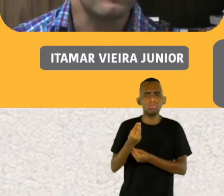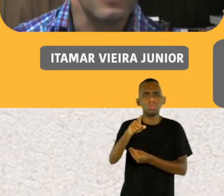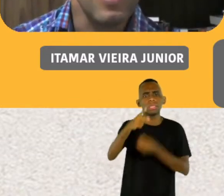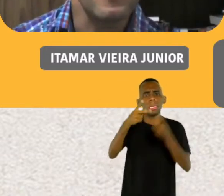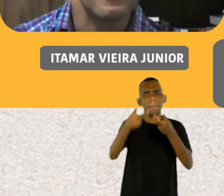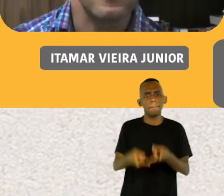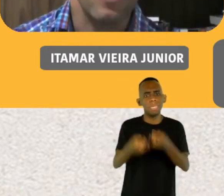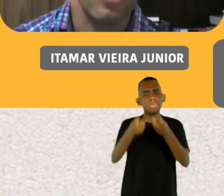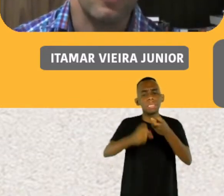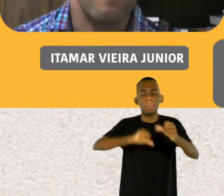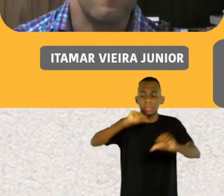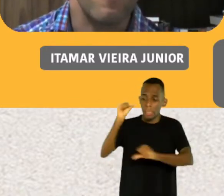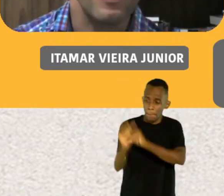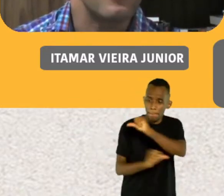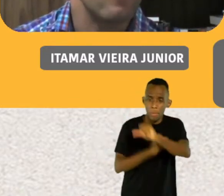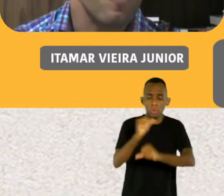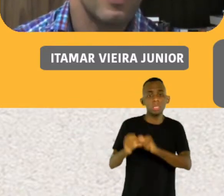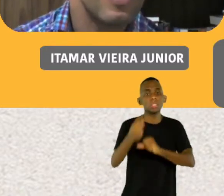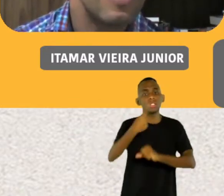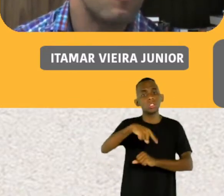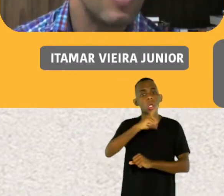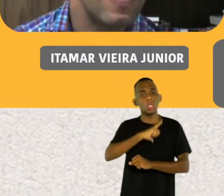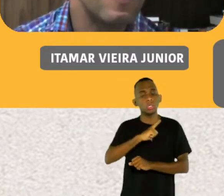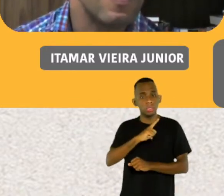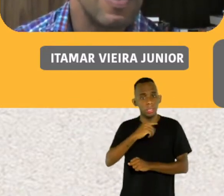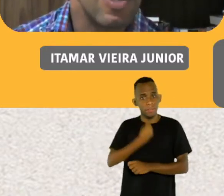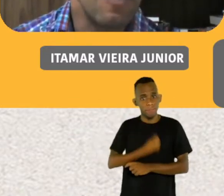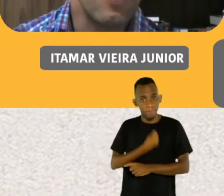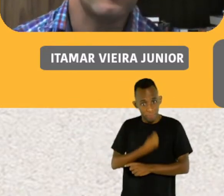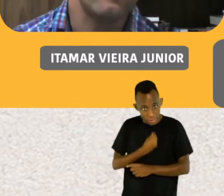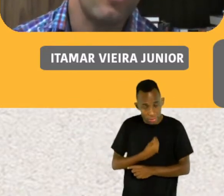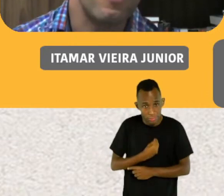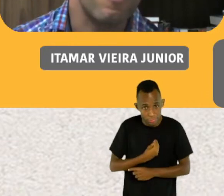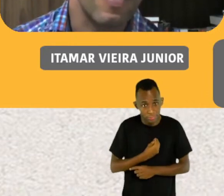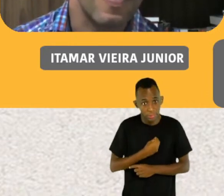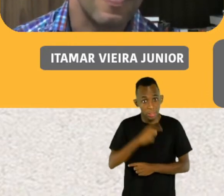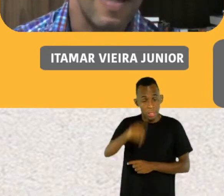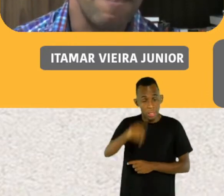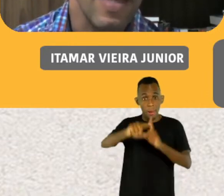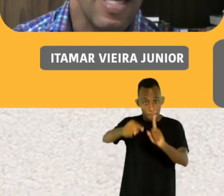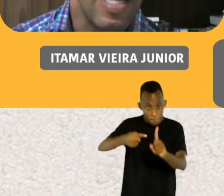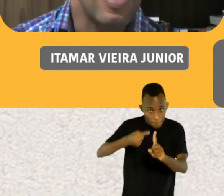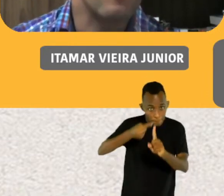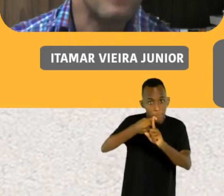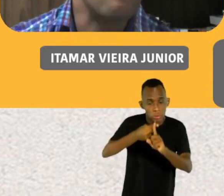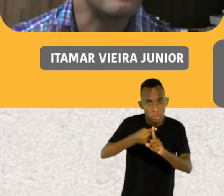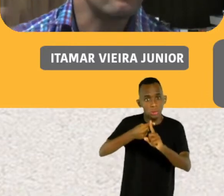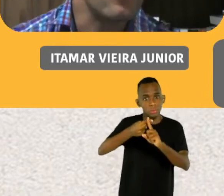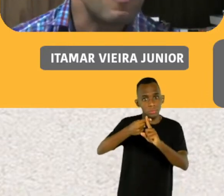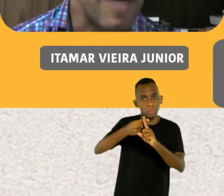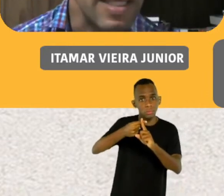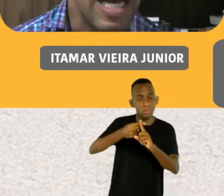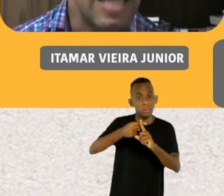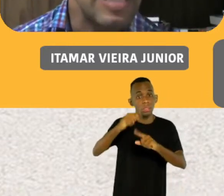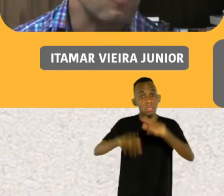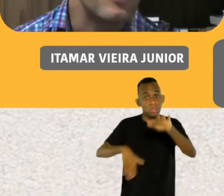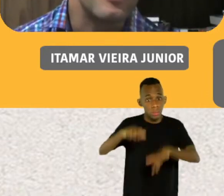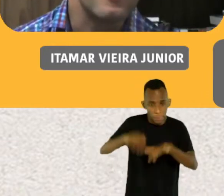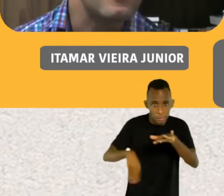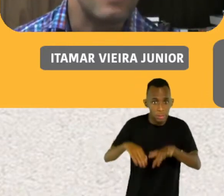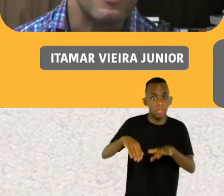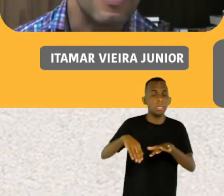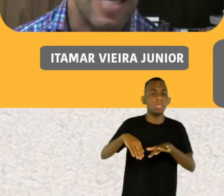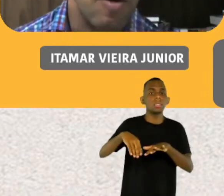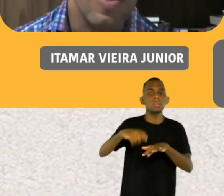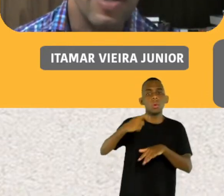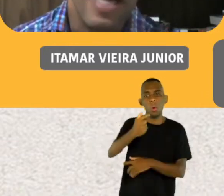essas mudanças que a gente tem vivido? Aí eu estou falando das mudanças positivas, né? Talvez o despertar da